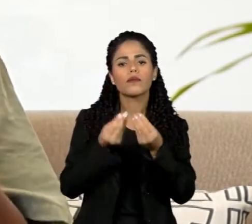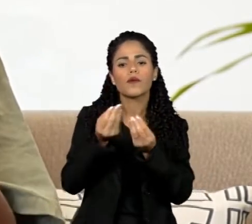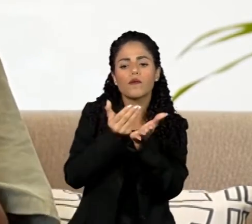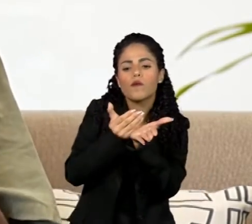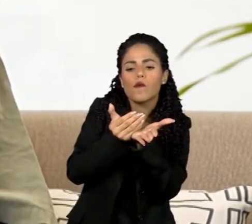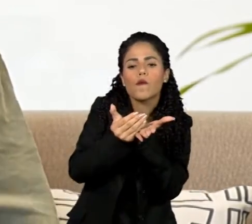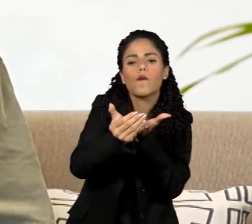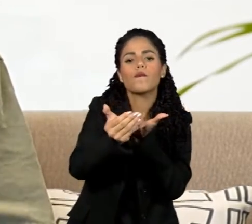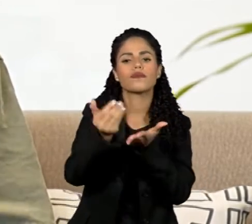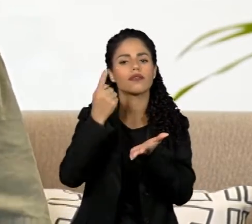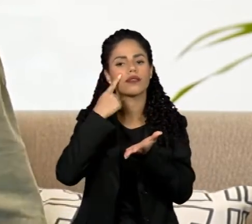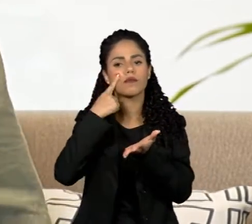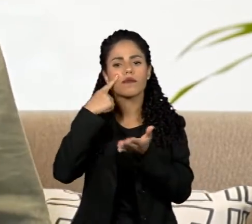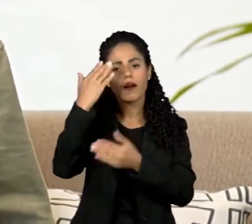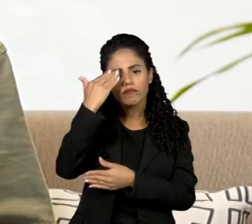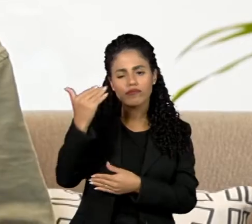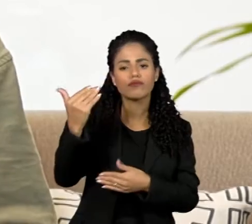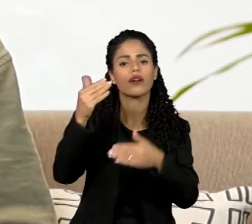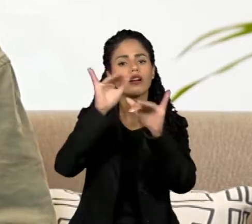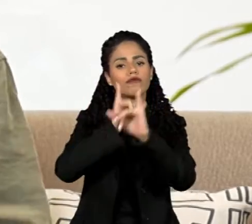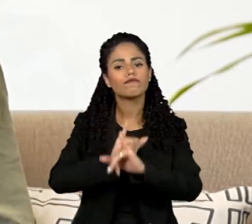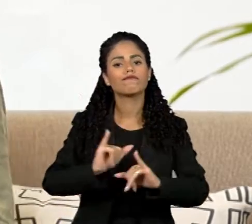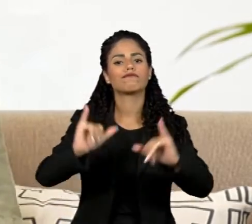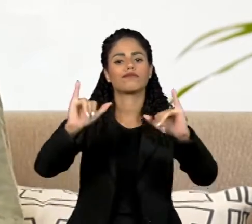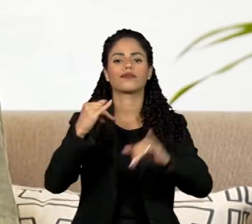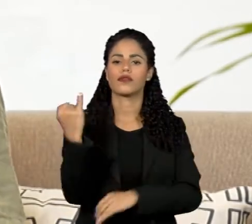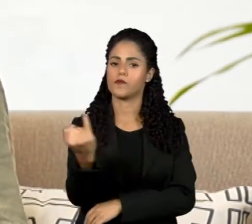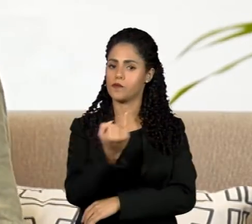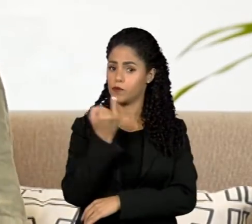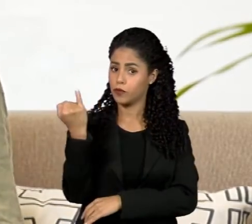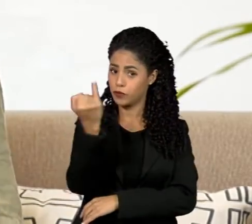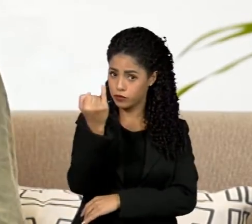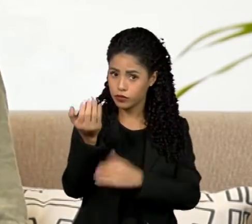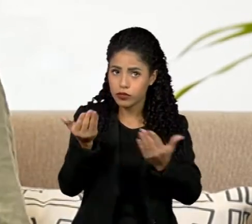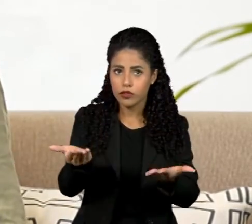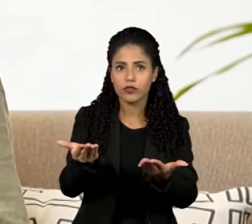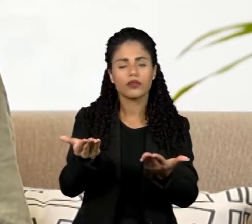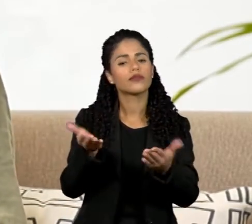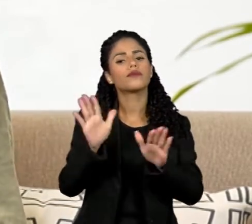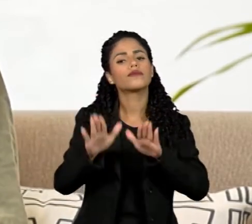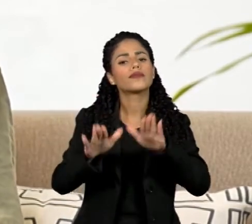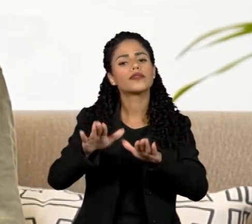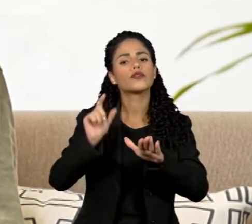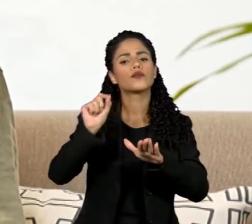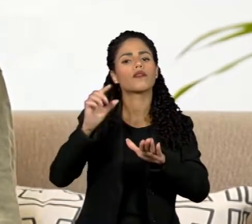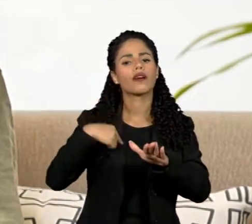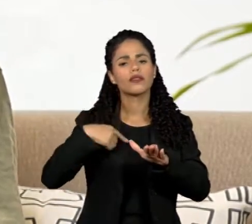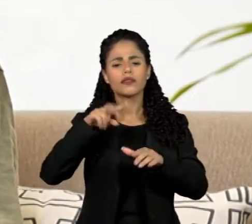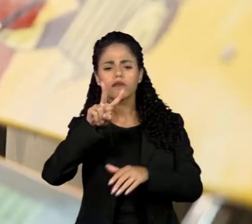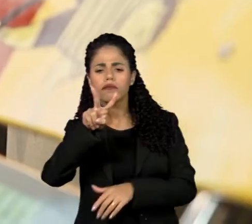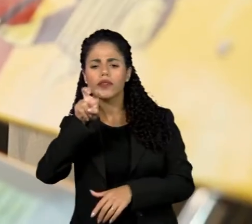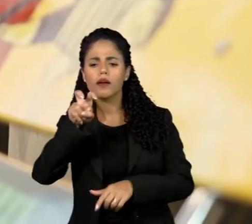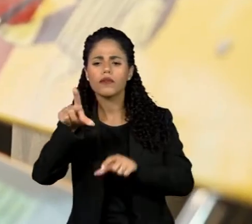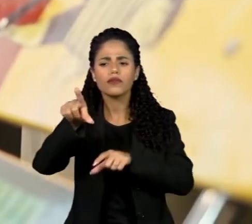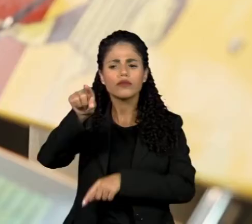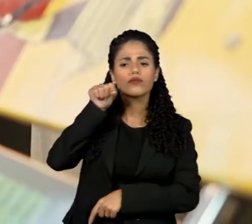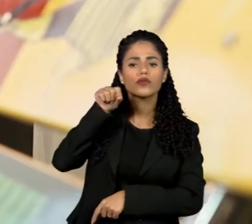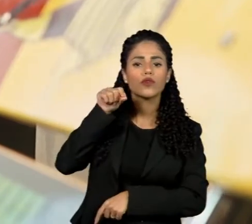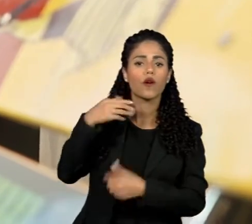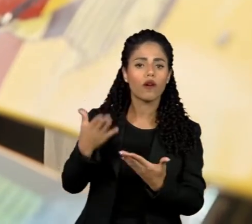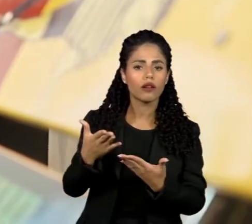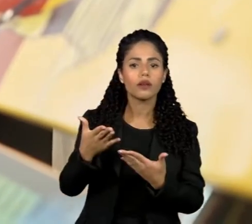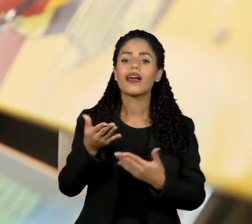ser reconhecido como uma autoridade dentro desse tema. E não tem nenhum problema se esse tema escolhido for a pauta